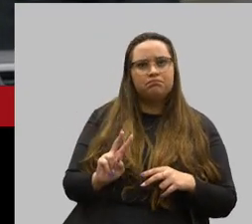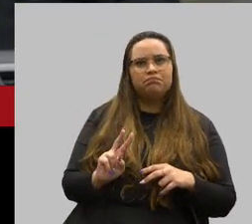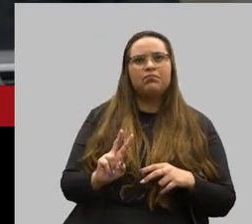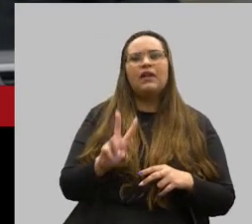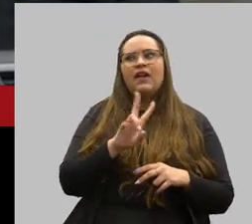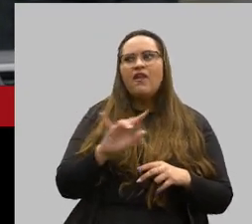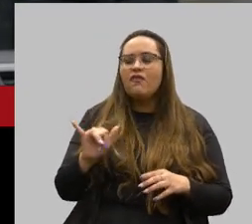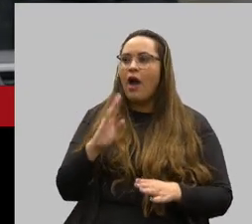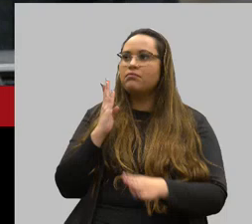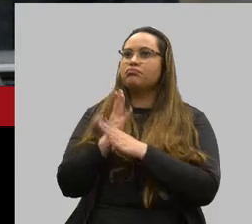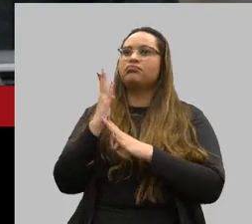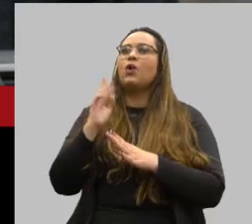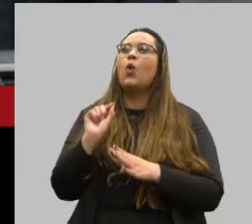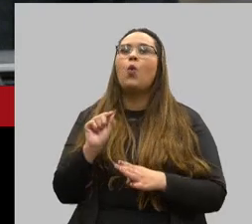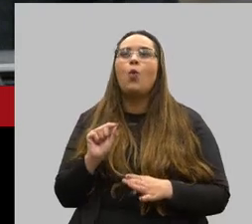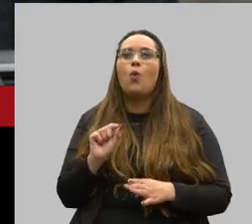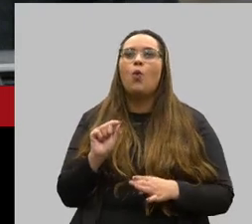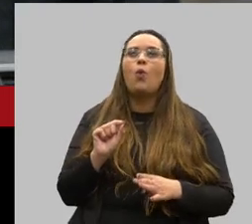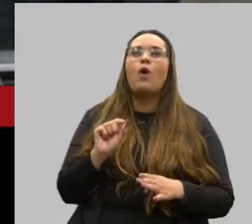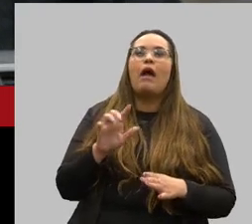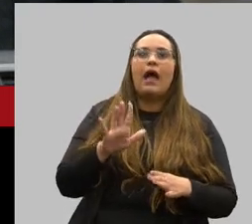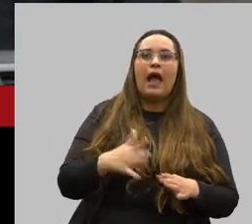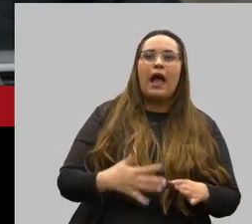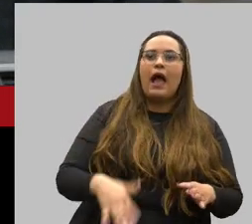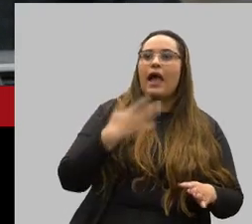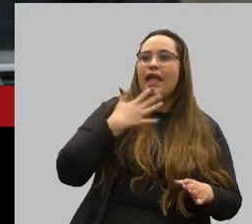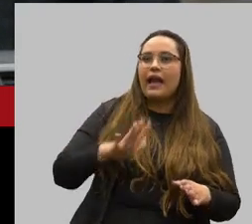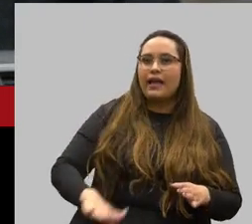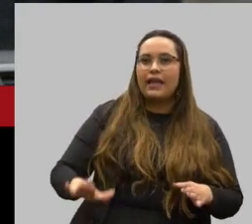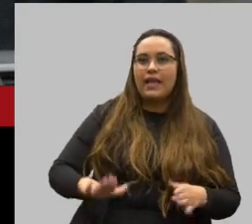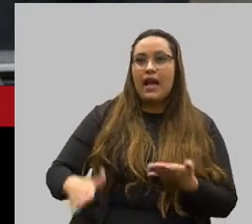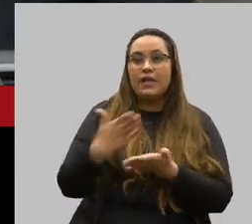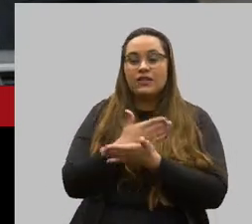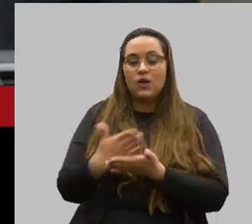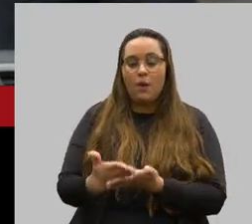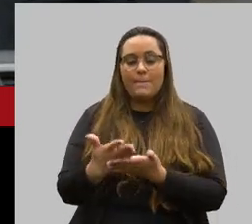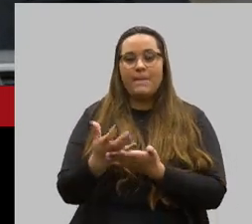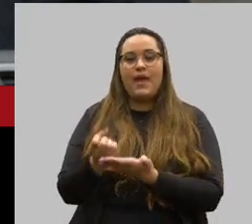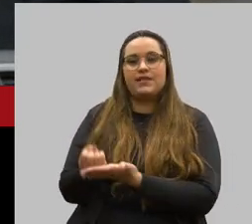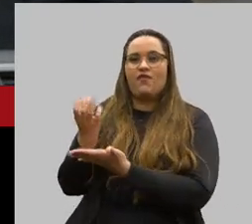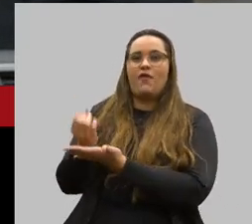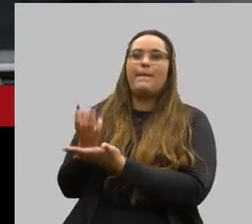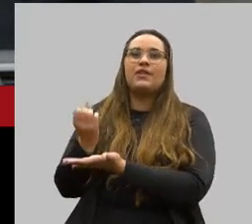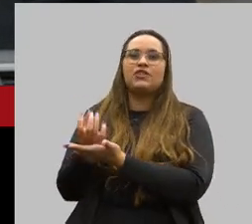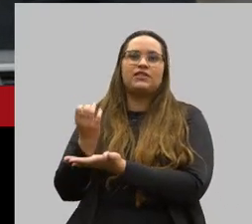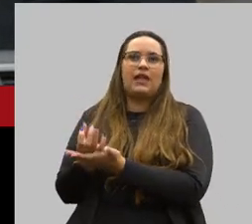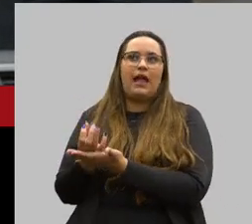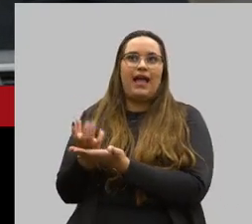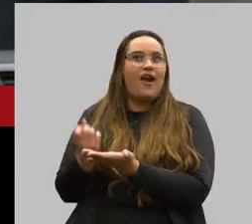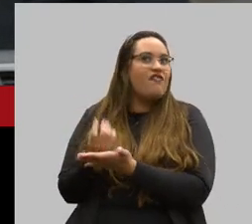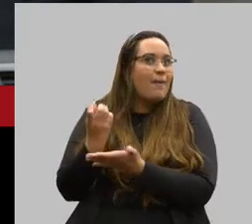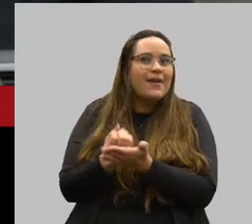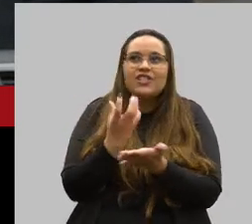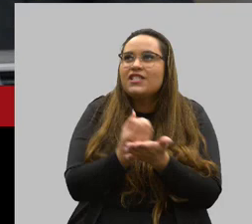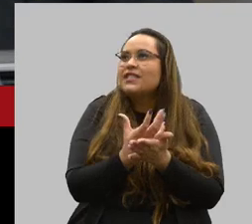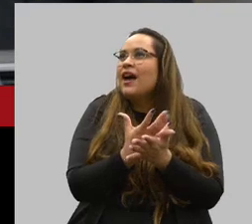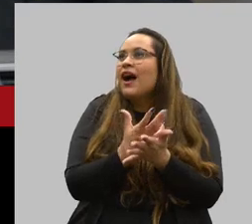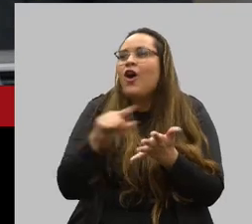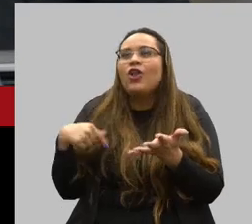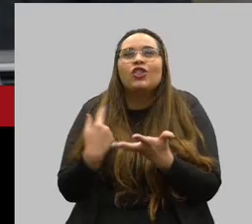ajudar para que a criança saia alfabetizada e quando ela sai alfabetizada é de uma